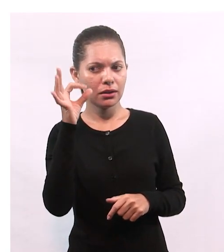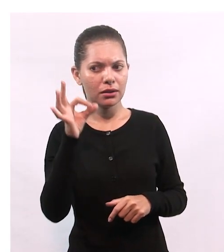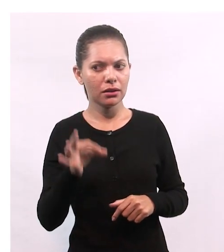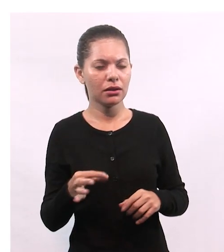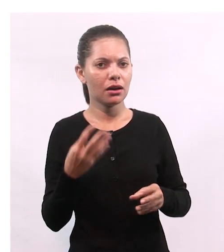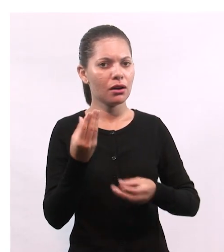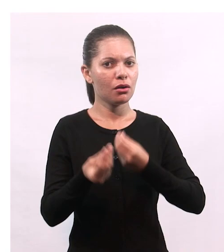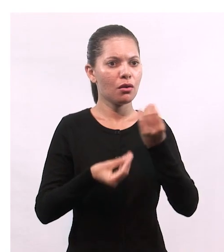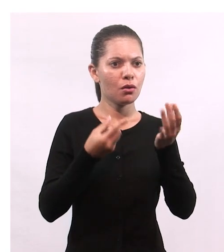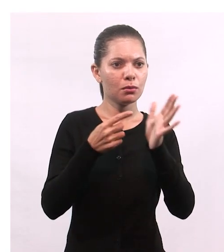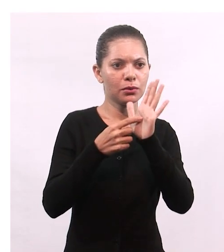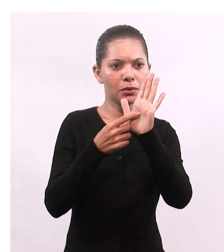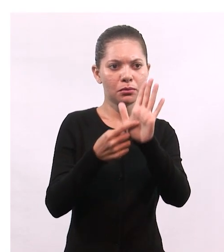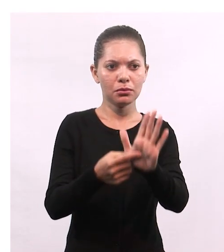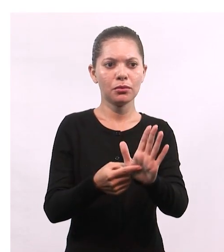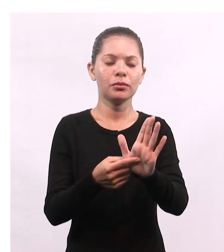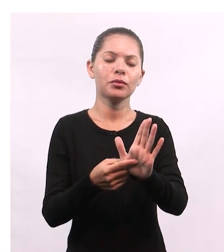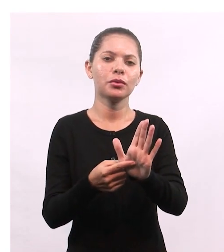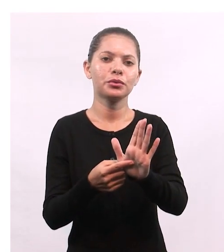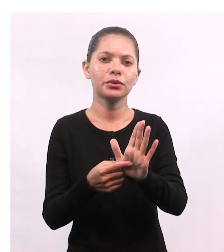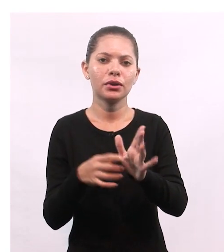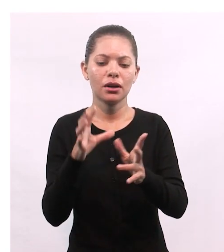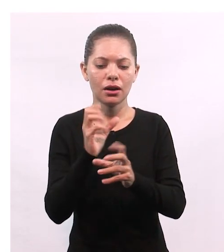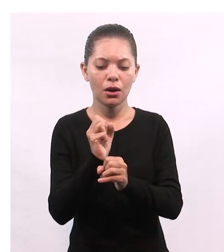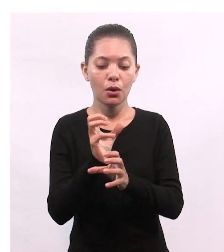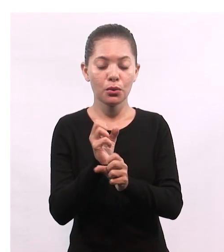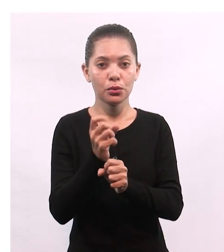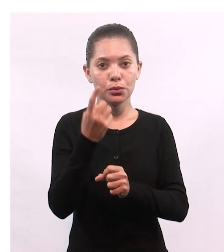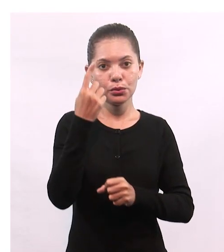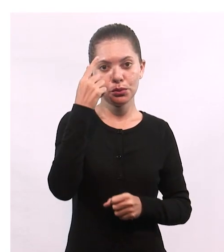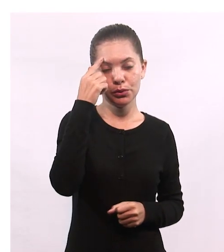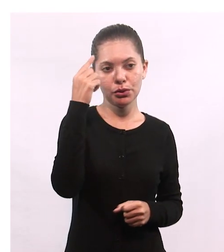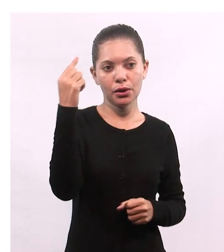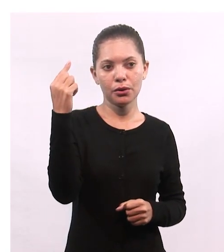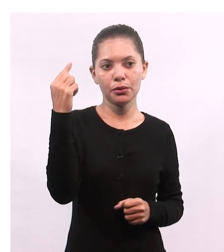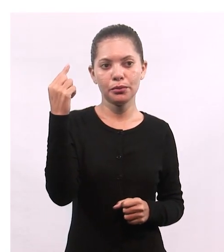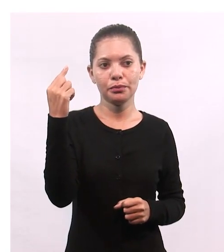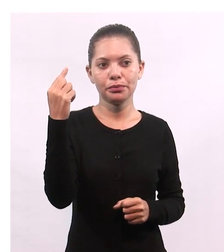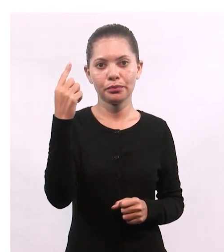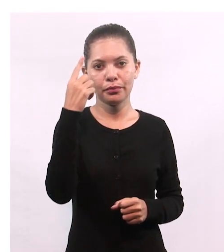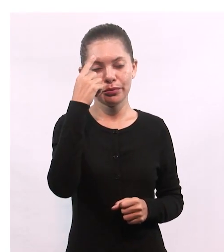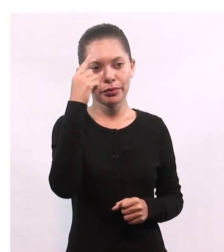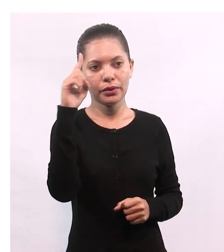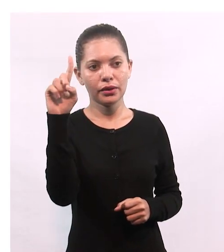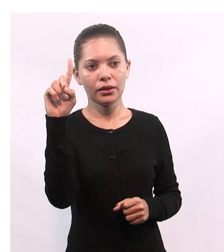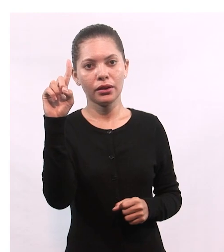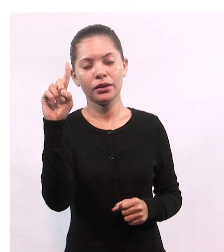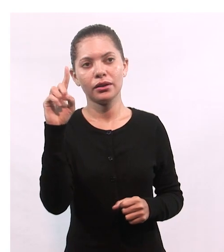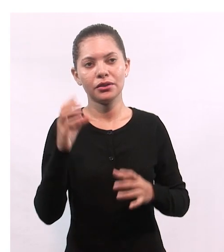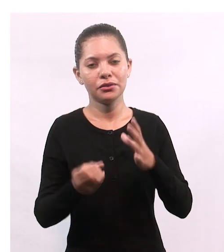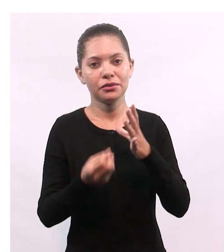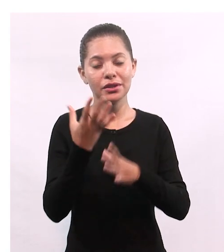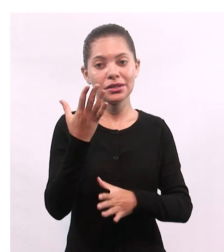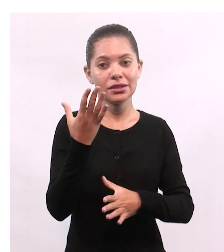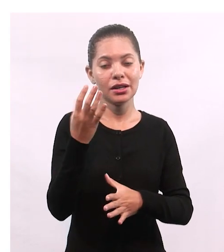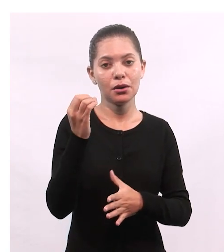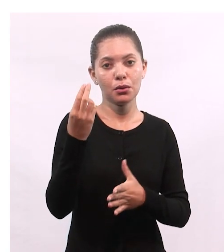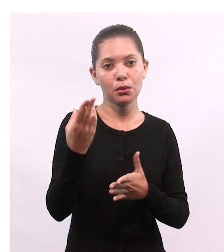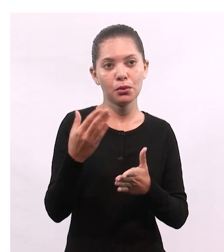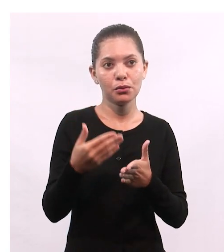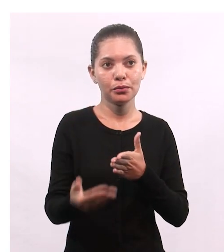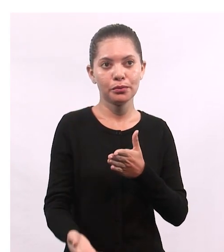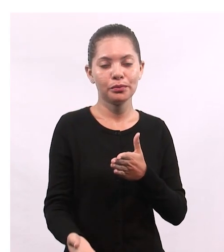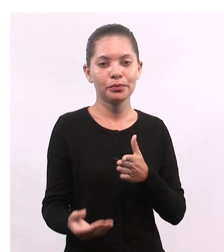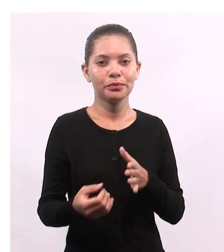por exemplo, de como a gente demonstra algumas fórmulas de cálculo de área, que é sempre partir da ideia de ou composição ou